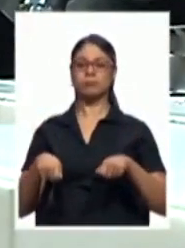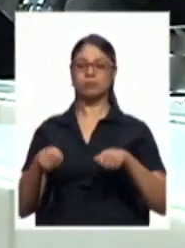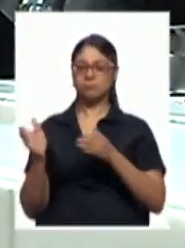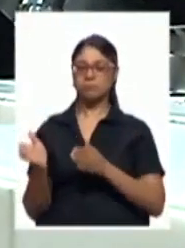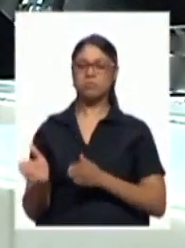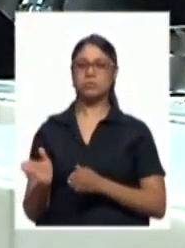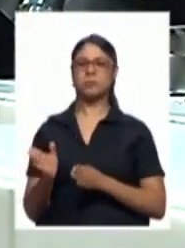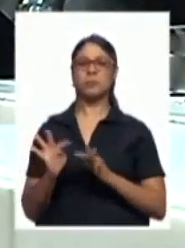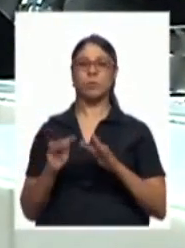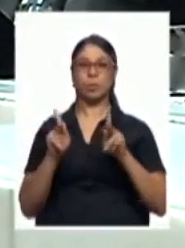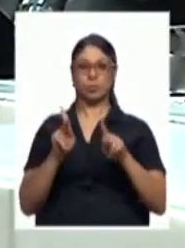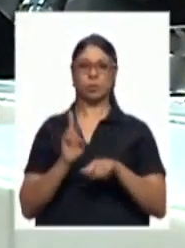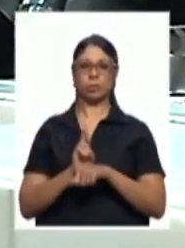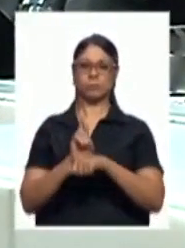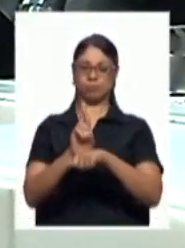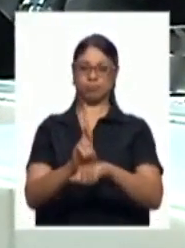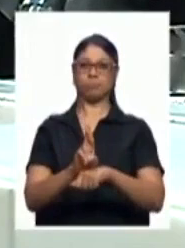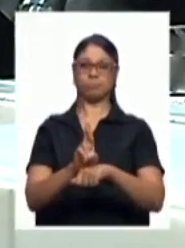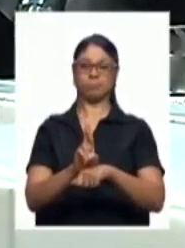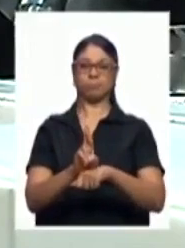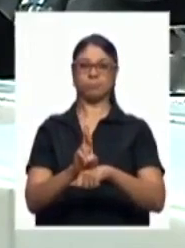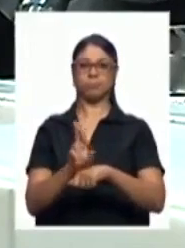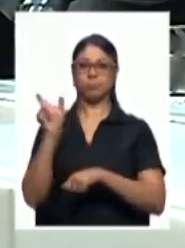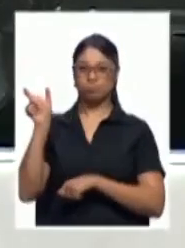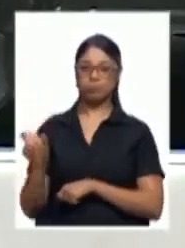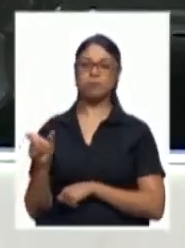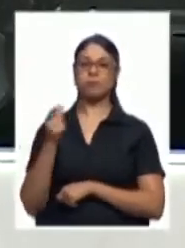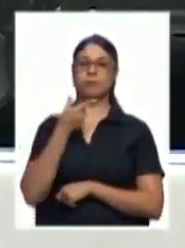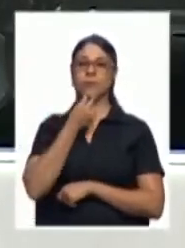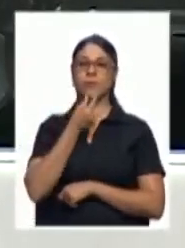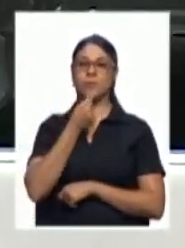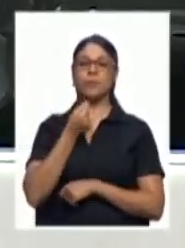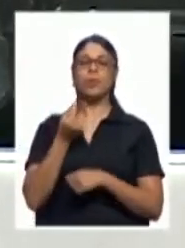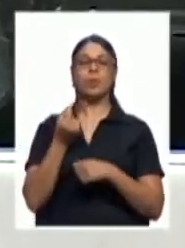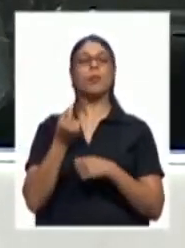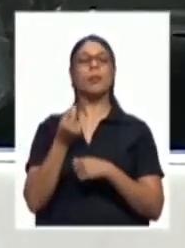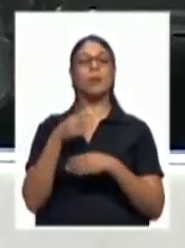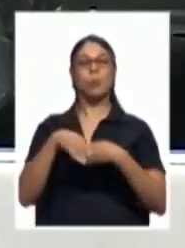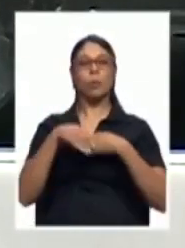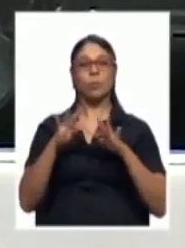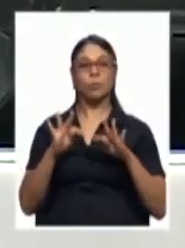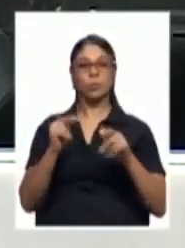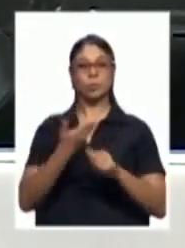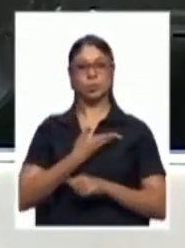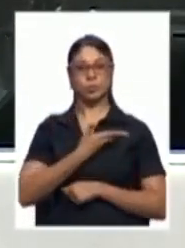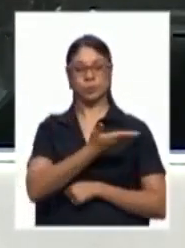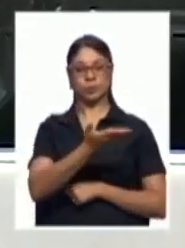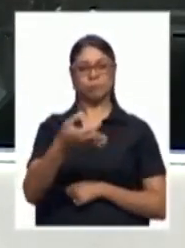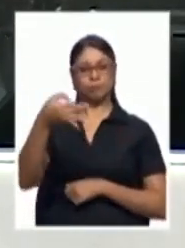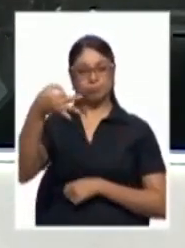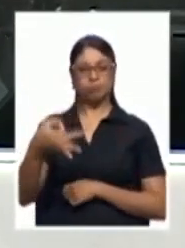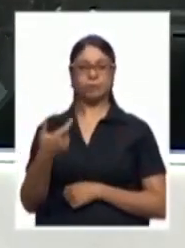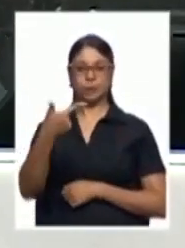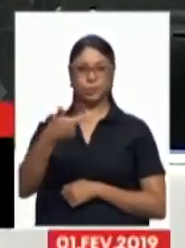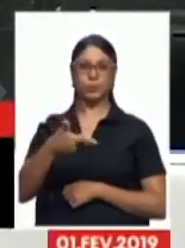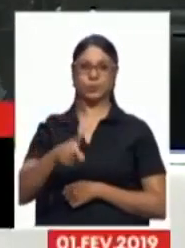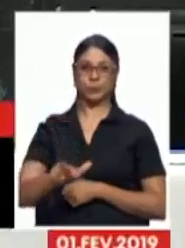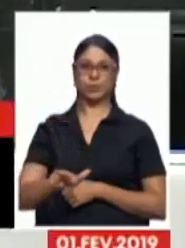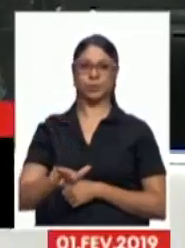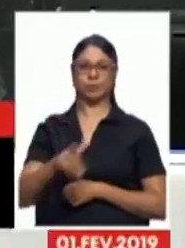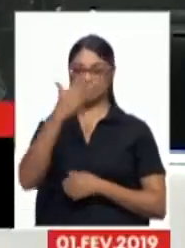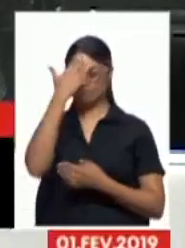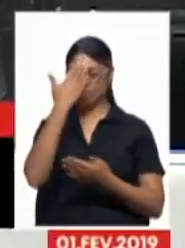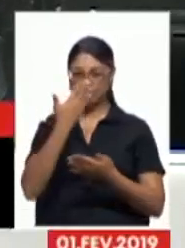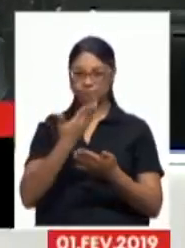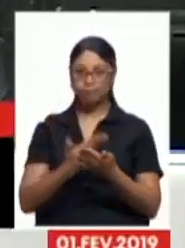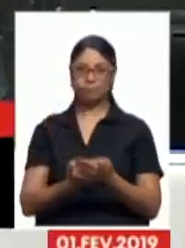seus representantes. Na pessoa dele, cumprimento todos os colegas que mereceram novamente a confiança